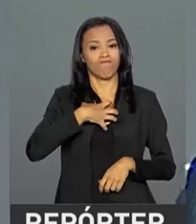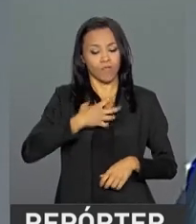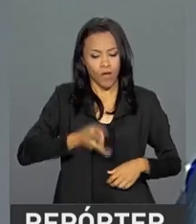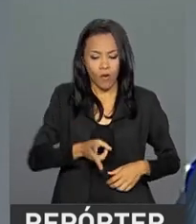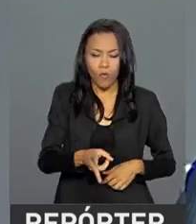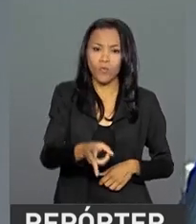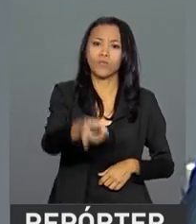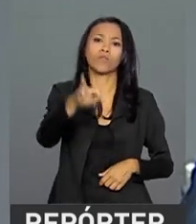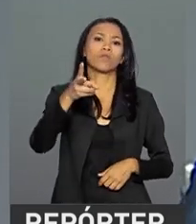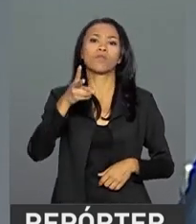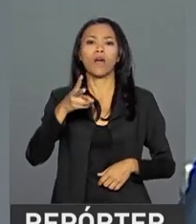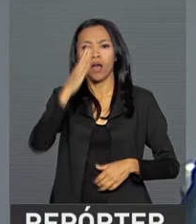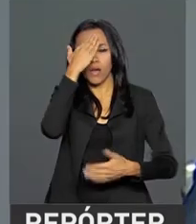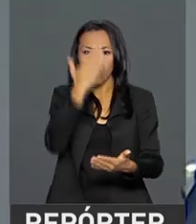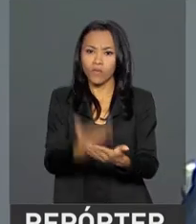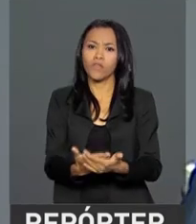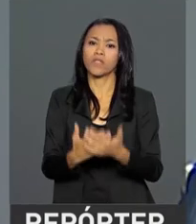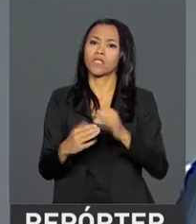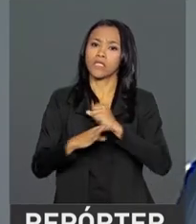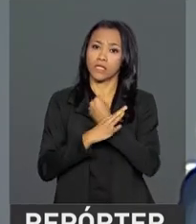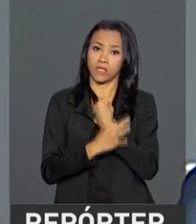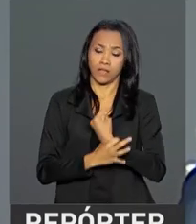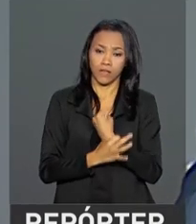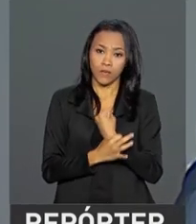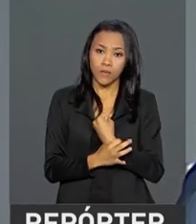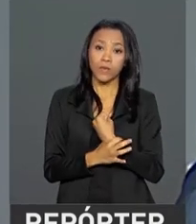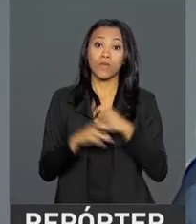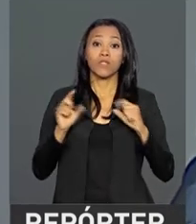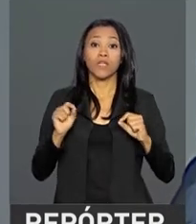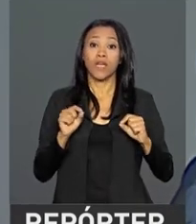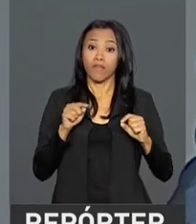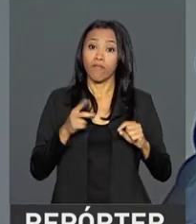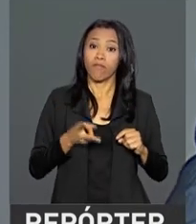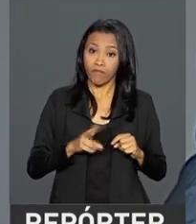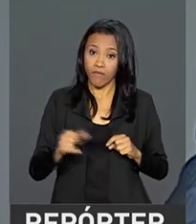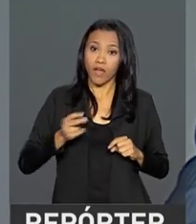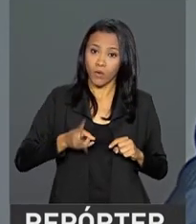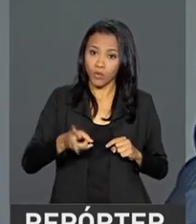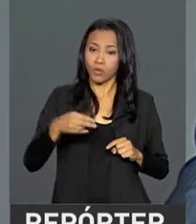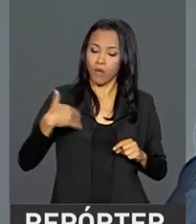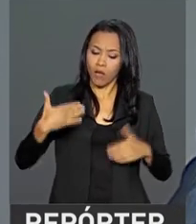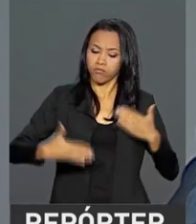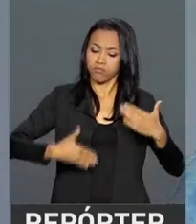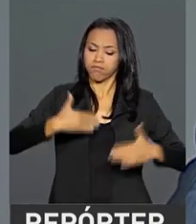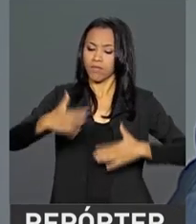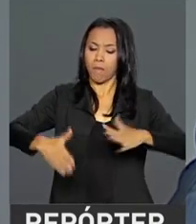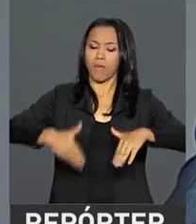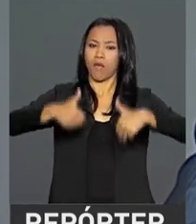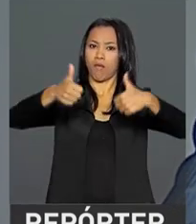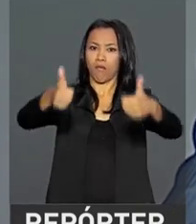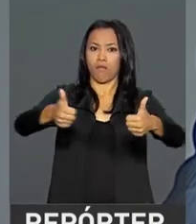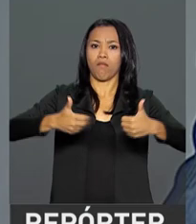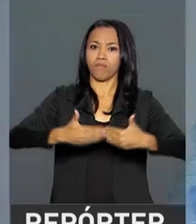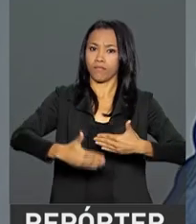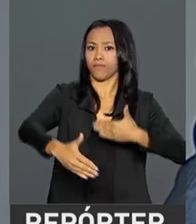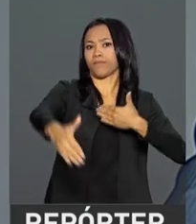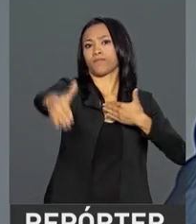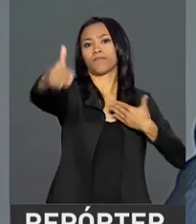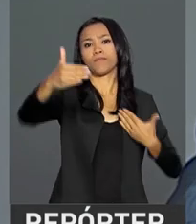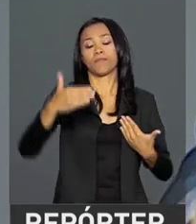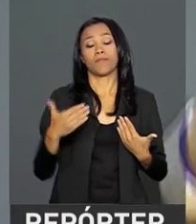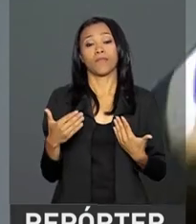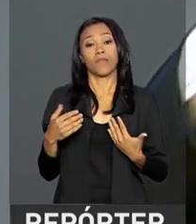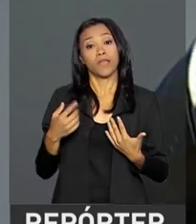absolutamente confiantes seguros de que essas melhoras continuarão ocorrendo e portanto há a